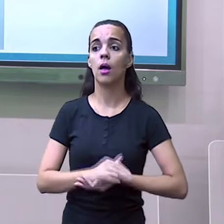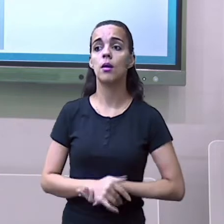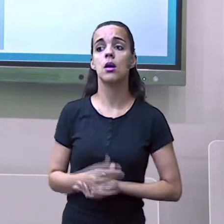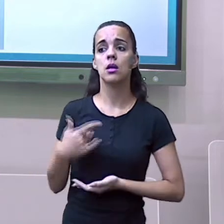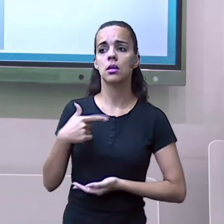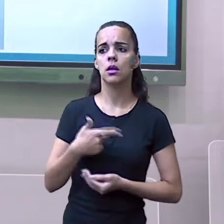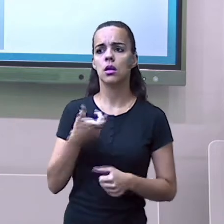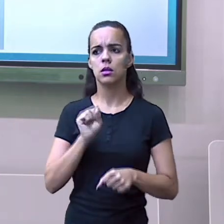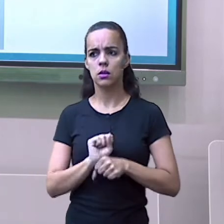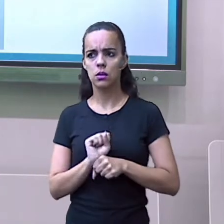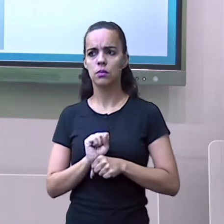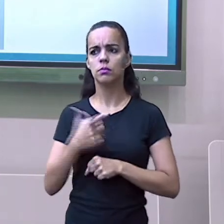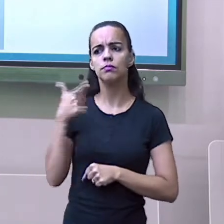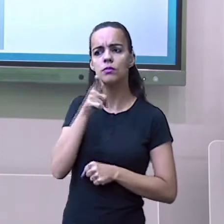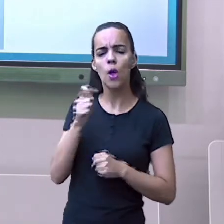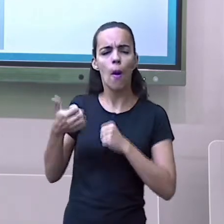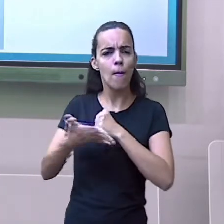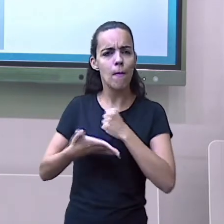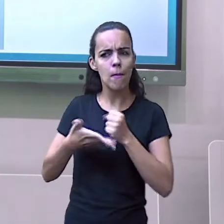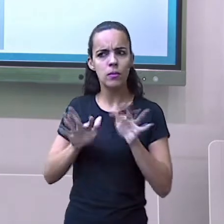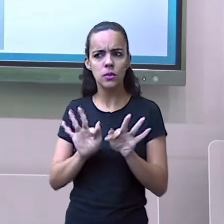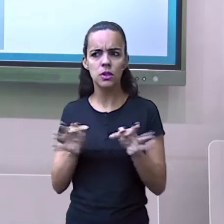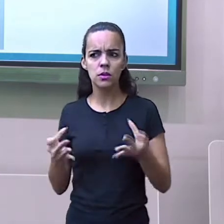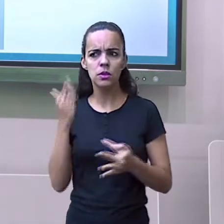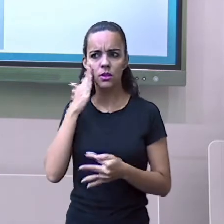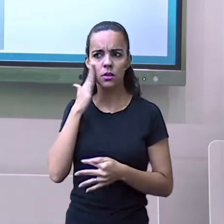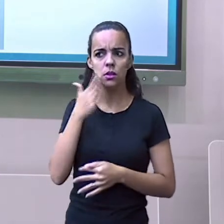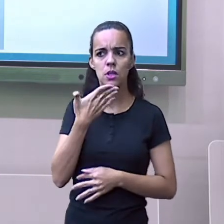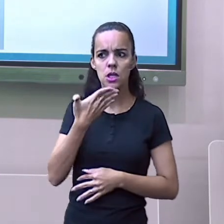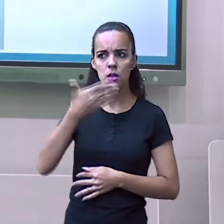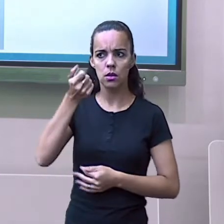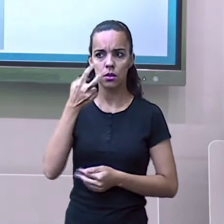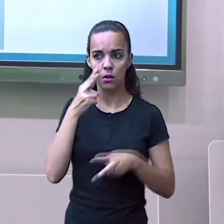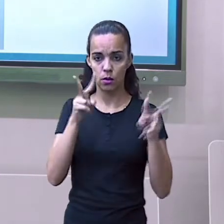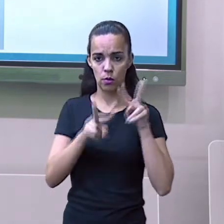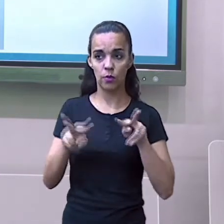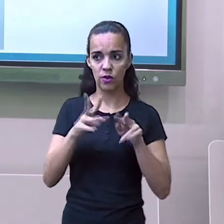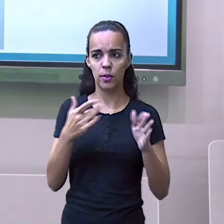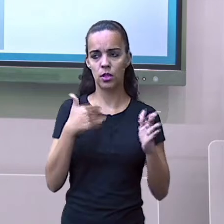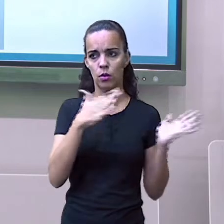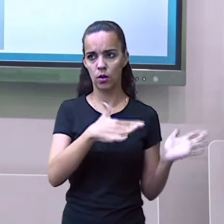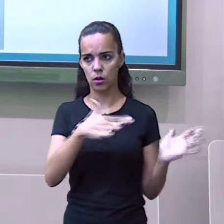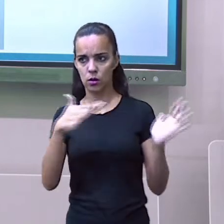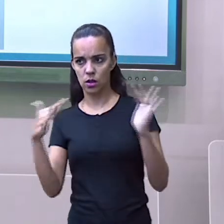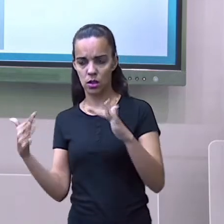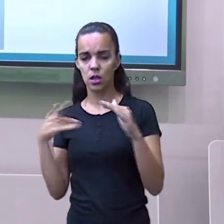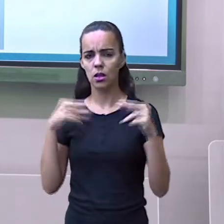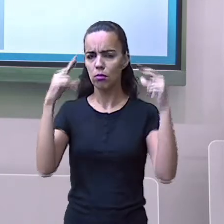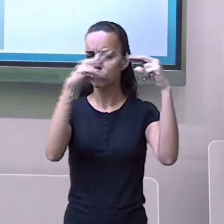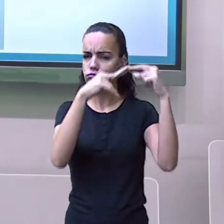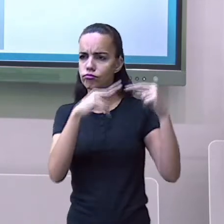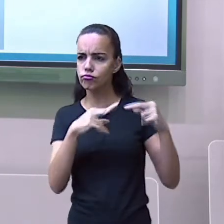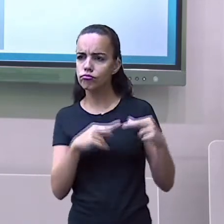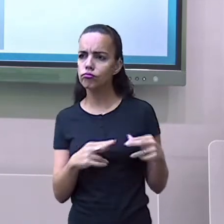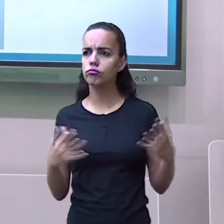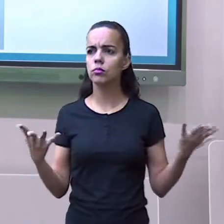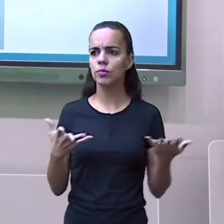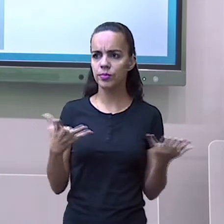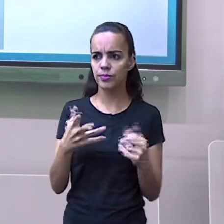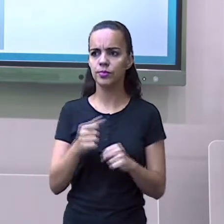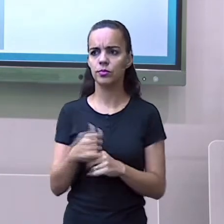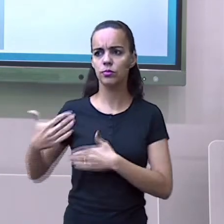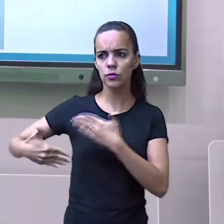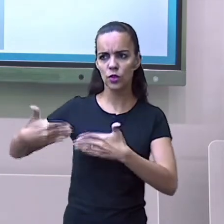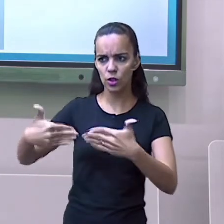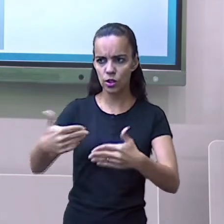práticas básicas de abuso ao consumidor, vamos ver mais algumas práticas que estão relacionadas ao nosso dia a dia e